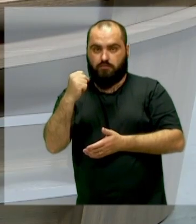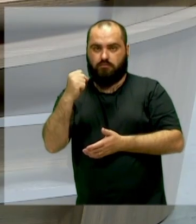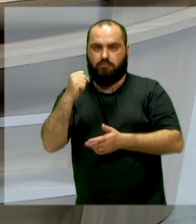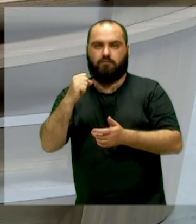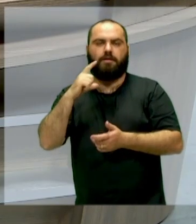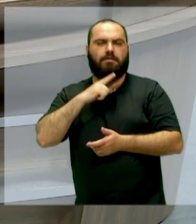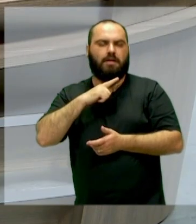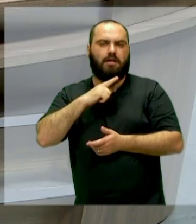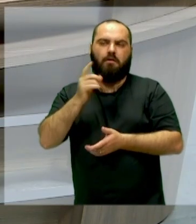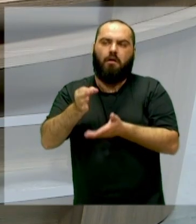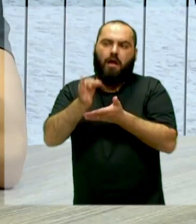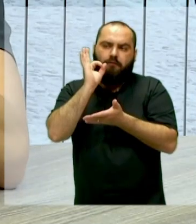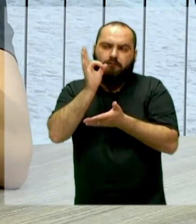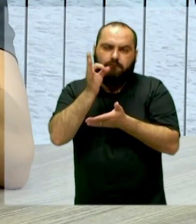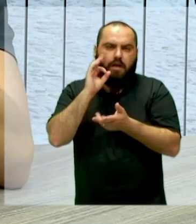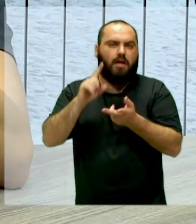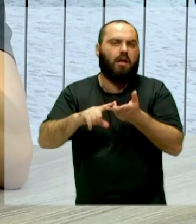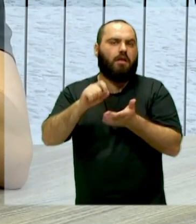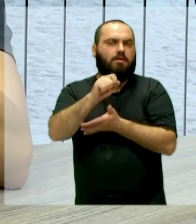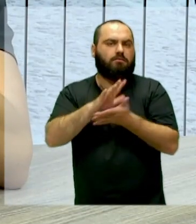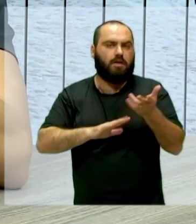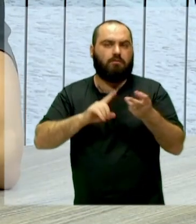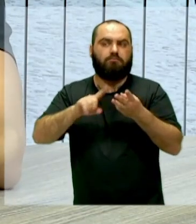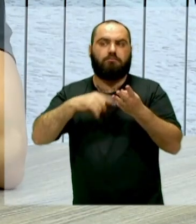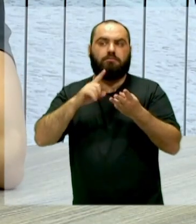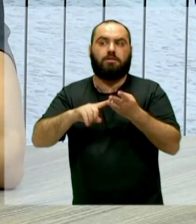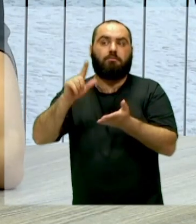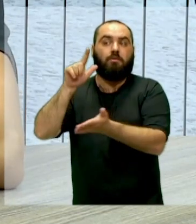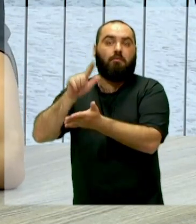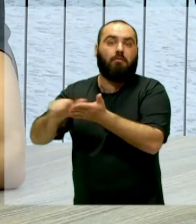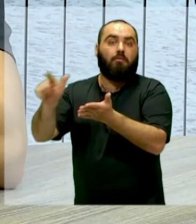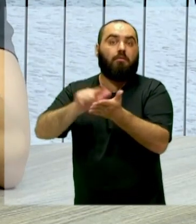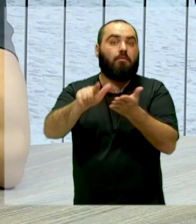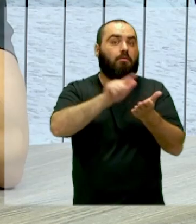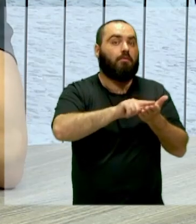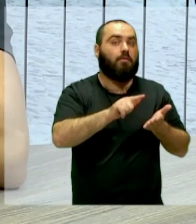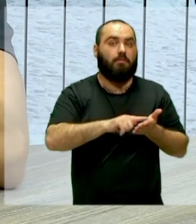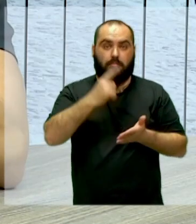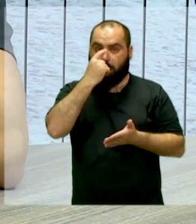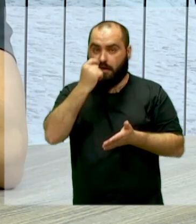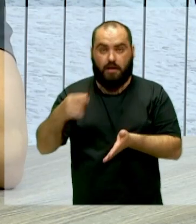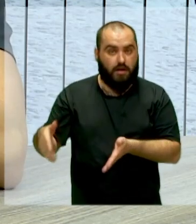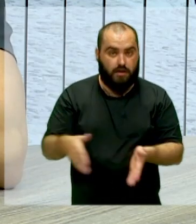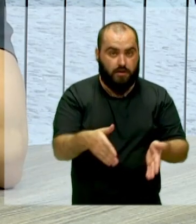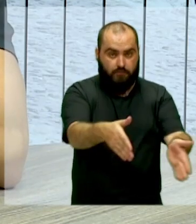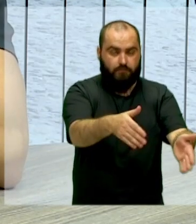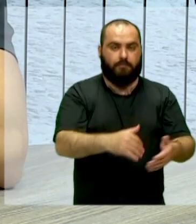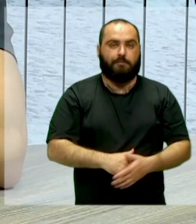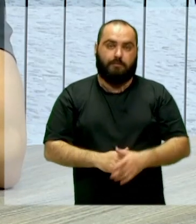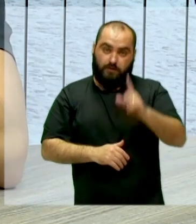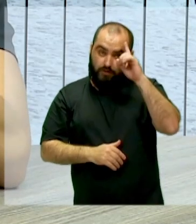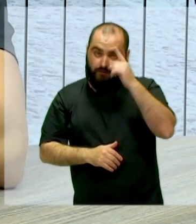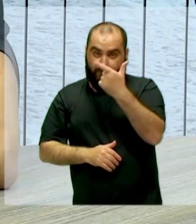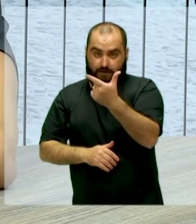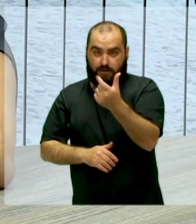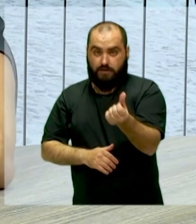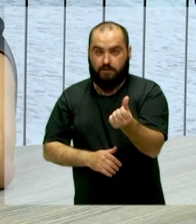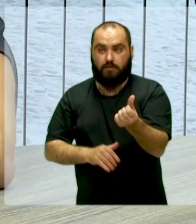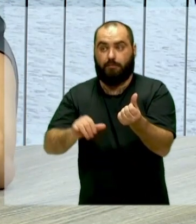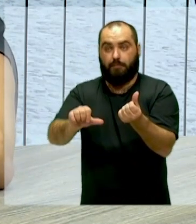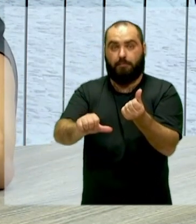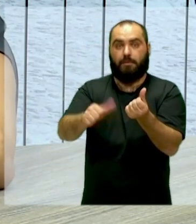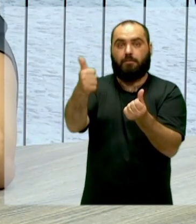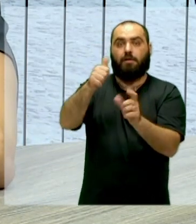alongamento uma conversa e depois a gente limpa na margem do rio e também durante o dia 26 todo no sábado a primeira